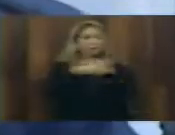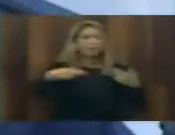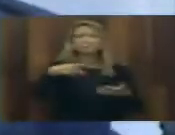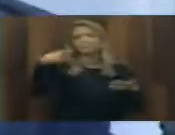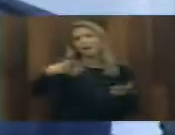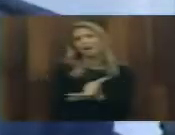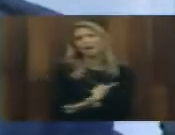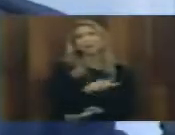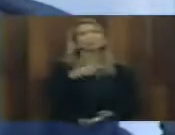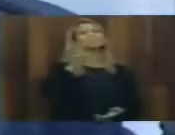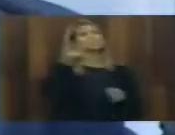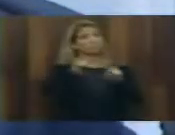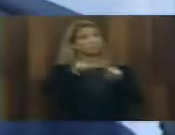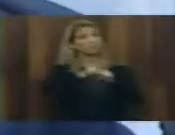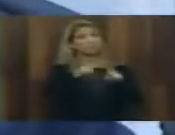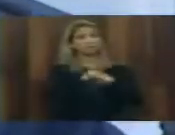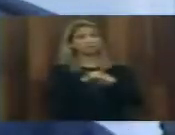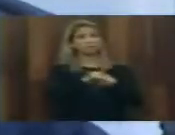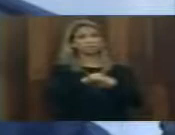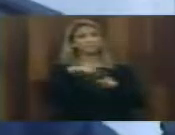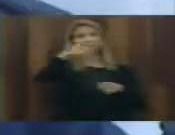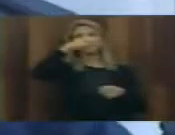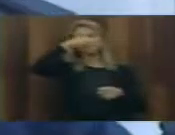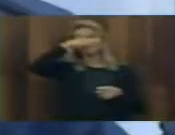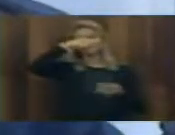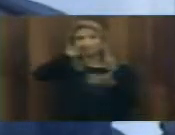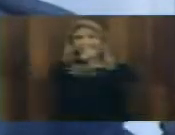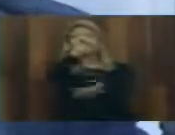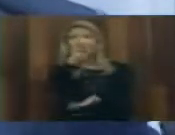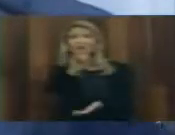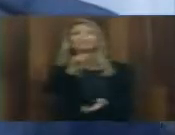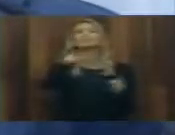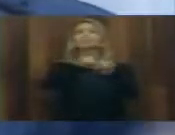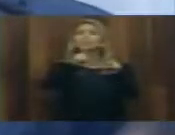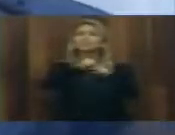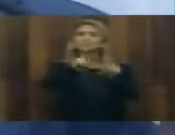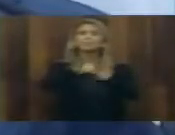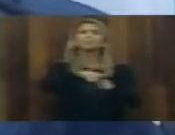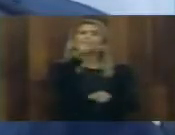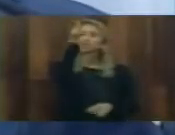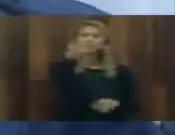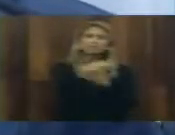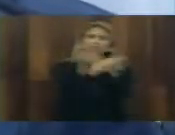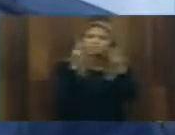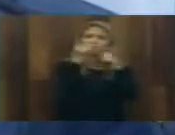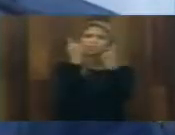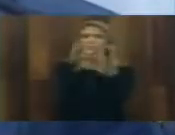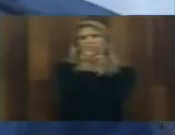companheiros, traiu o povo de Cabo Frio, querer chamar os outros de politiqueiro. O politiqueiro é ele.